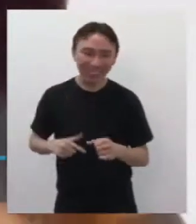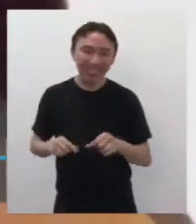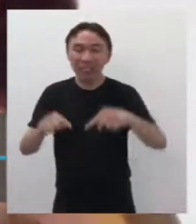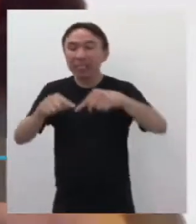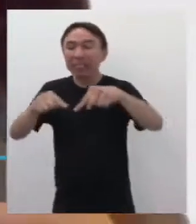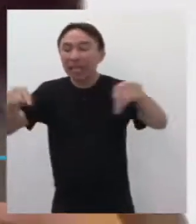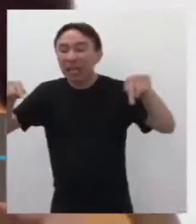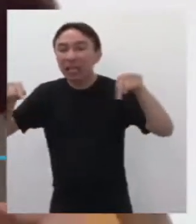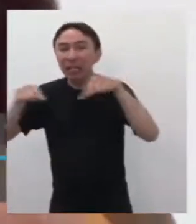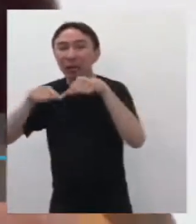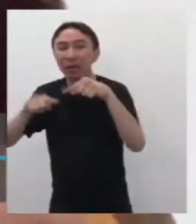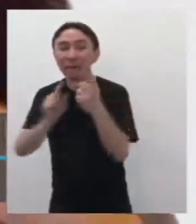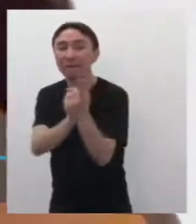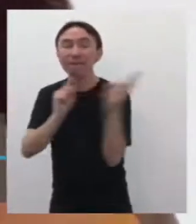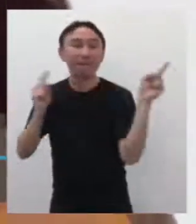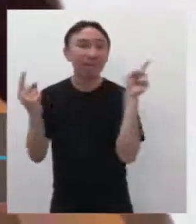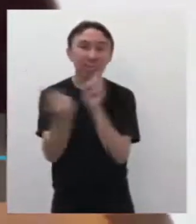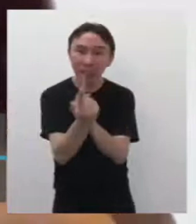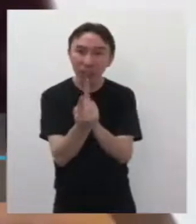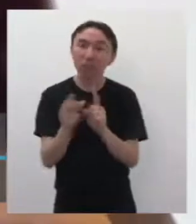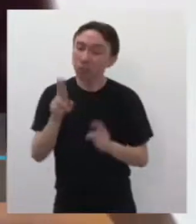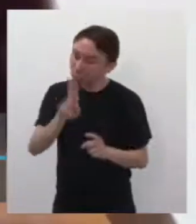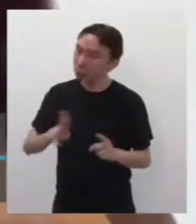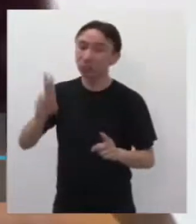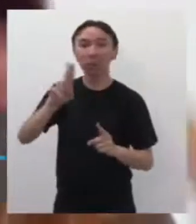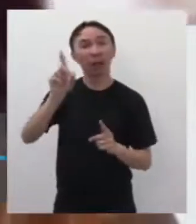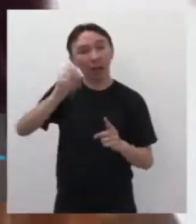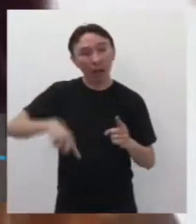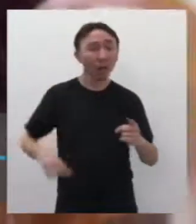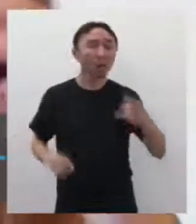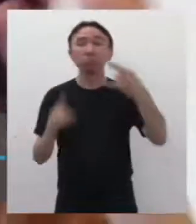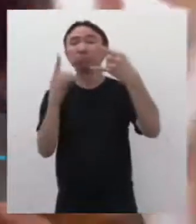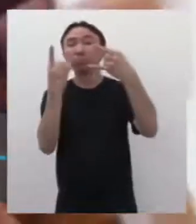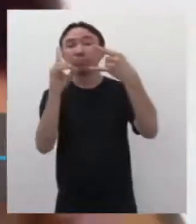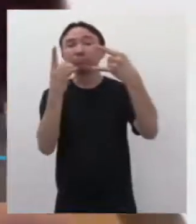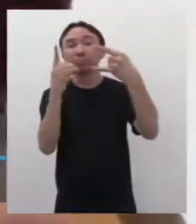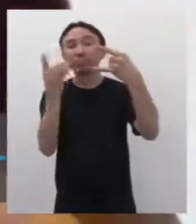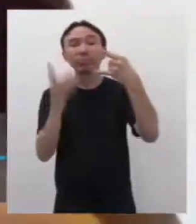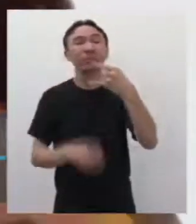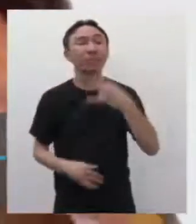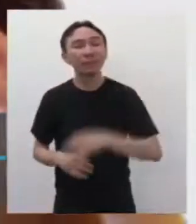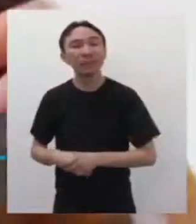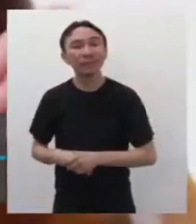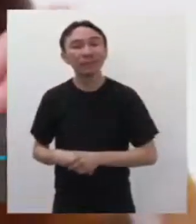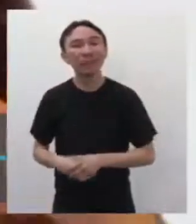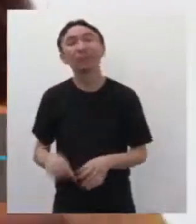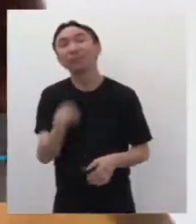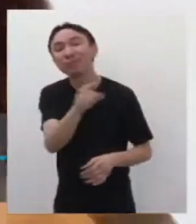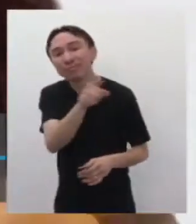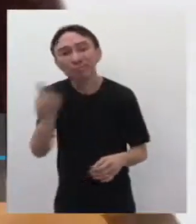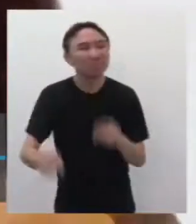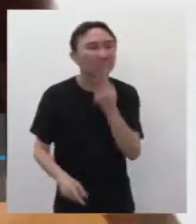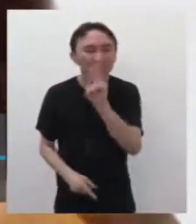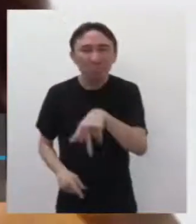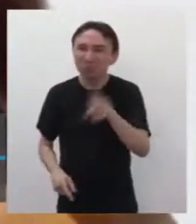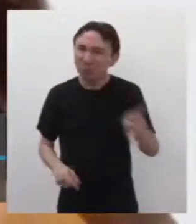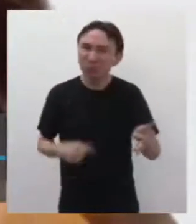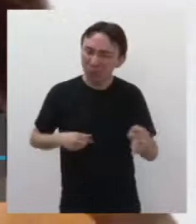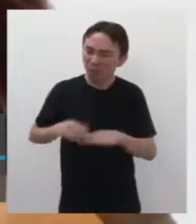vem recomendando para vocês, professores, quando a gente, né, eu converso com vários professores,